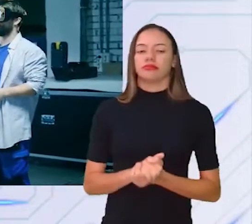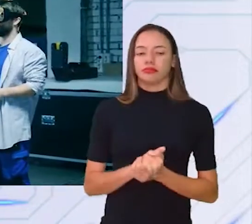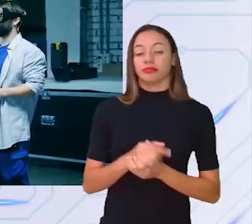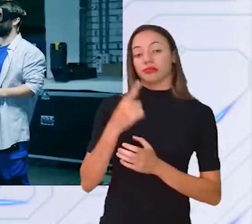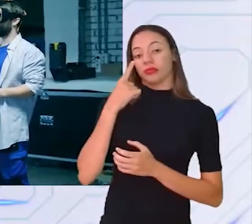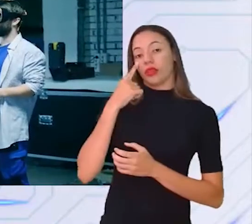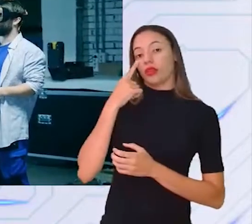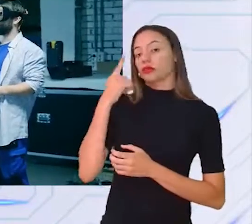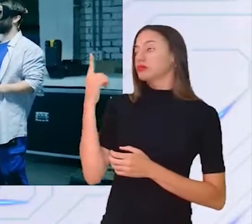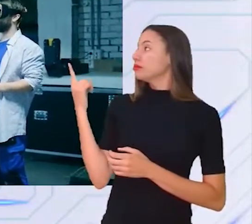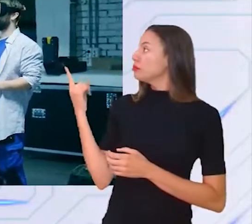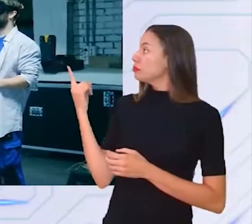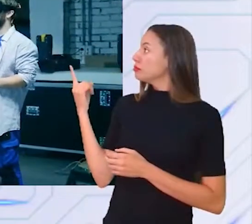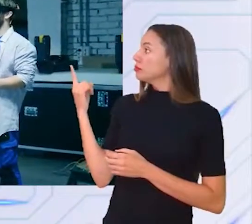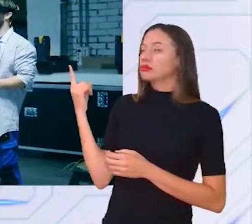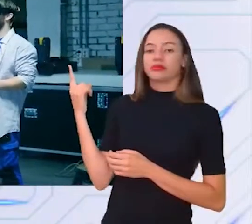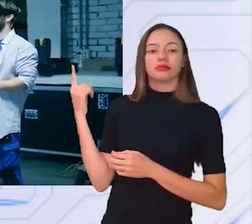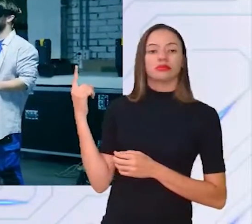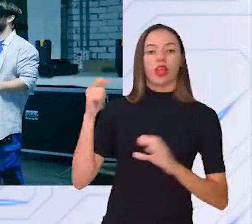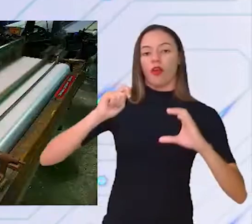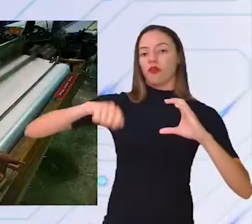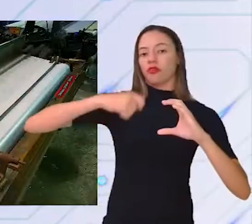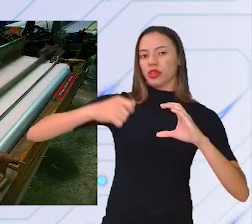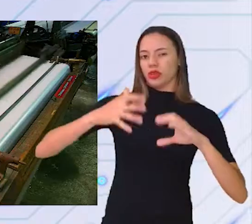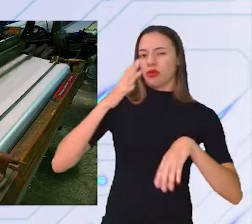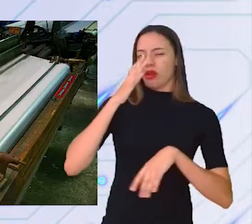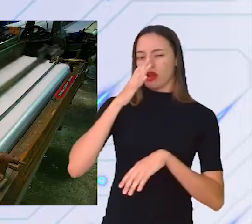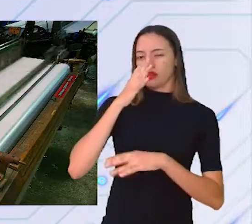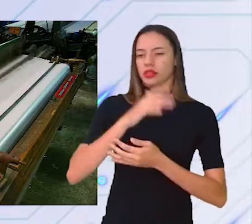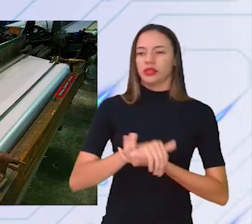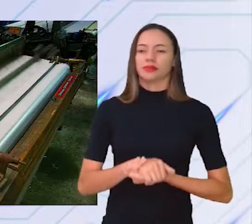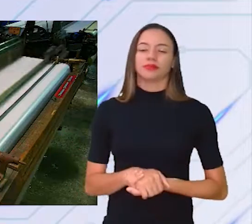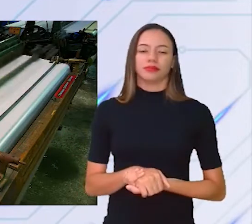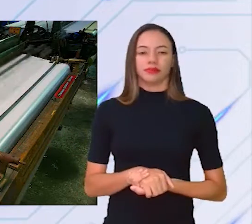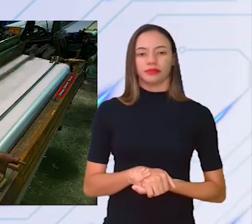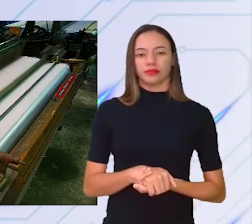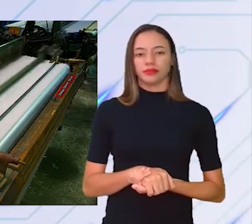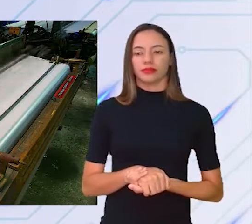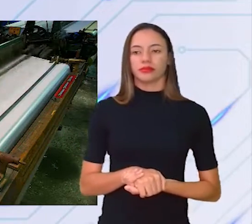uma olhadinha nesse próximo vídeo aí. Dá uma olhadinha aí.